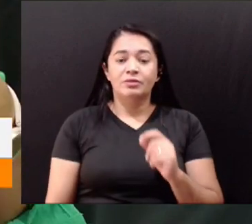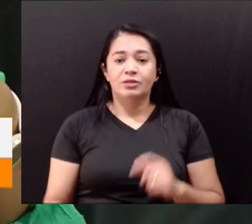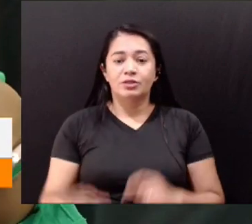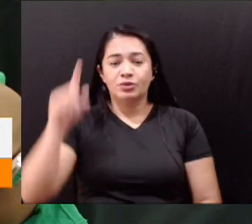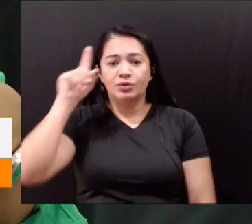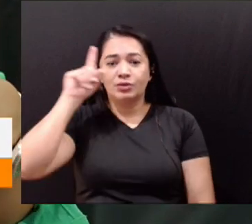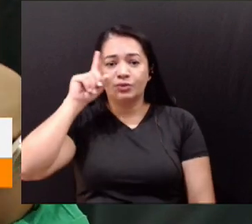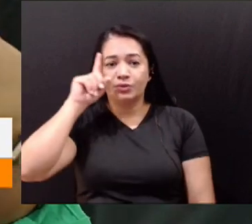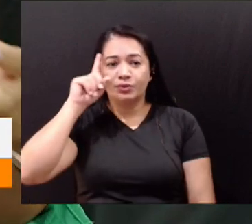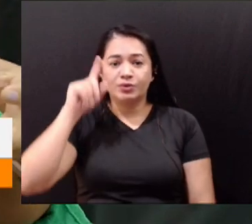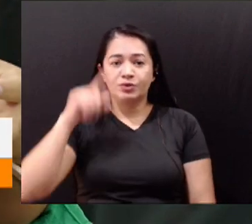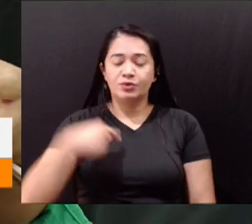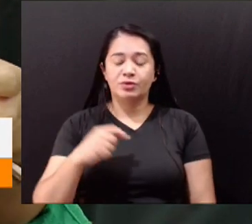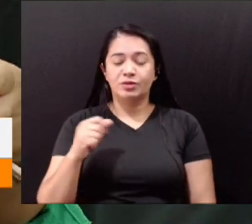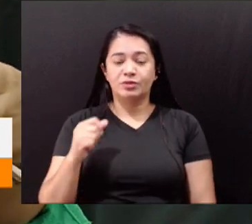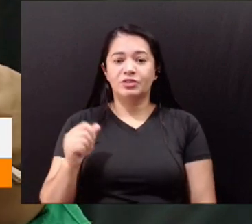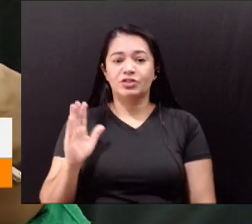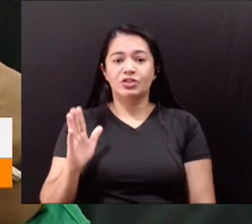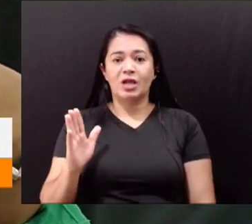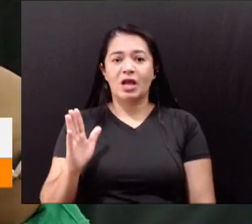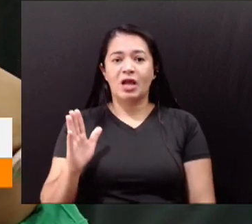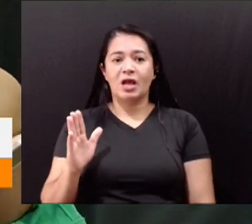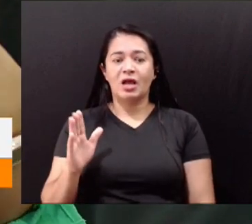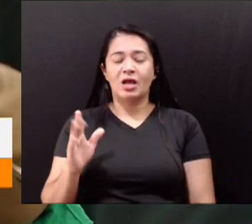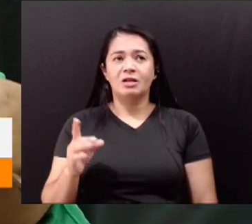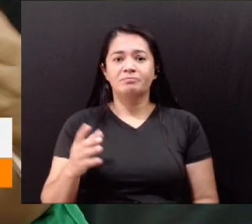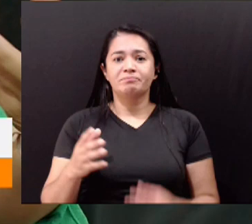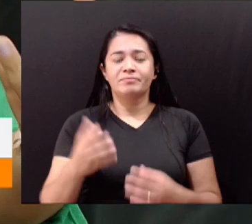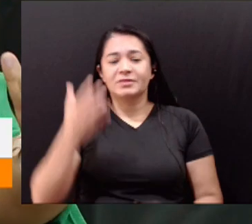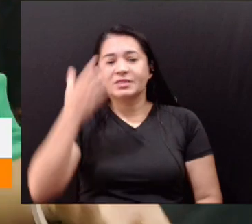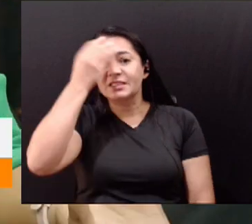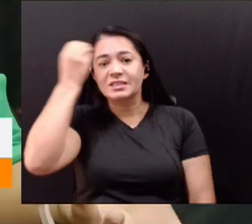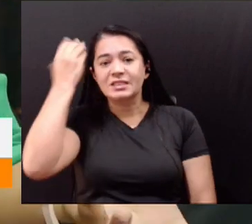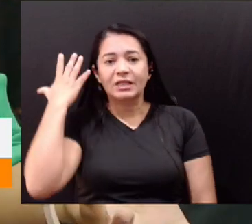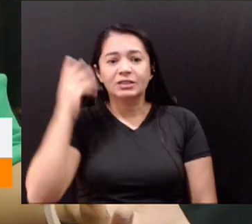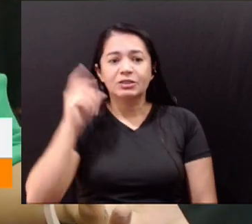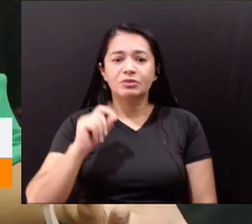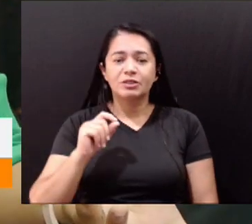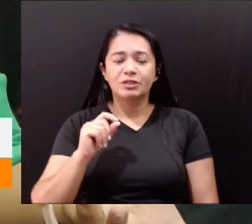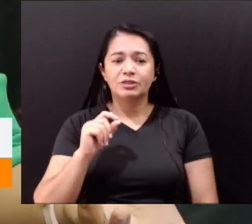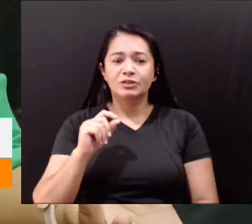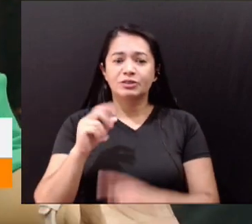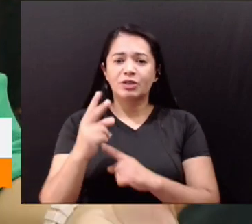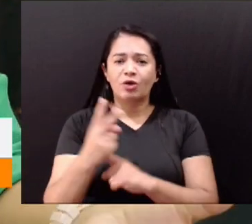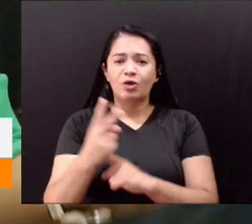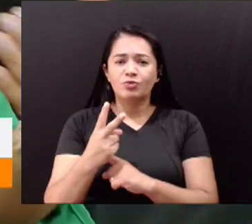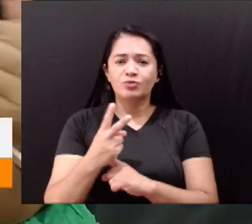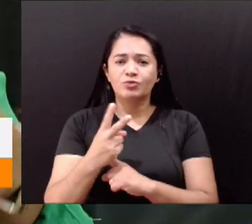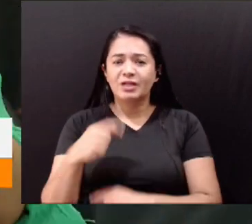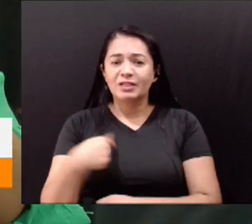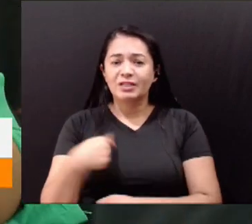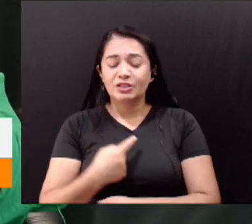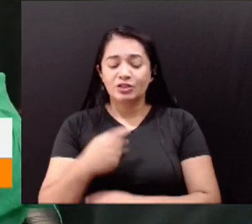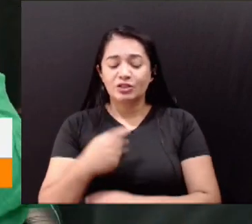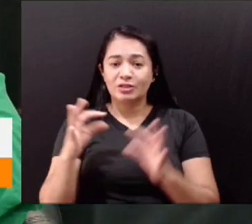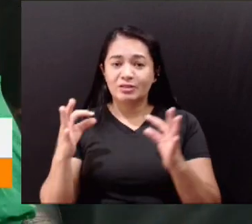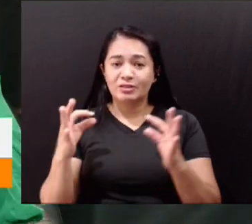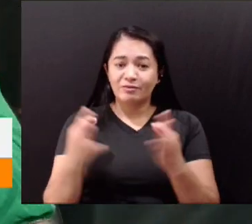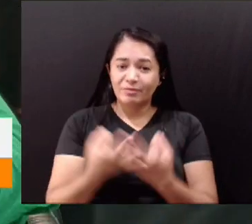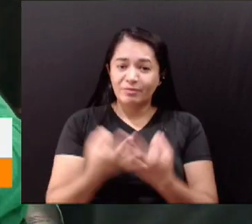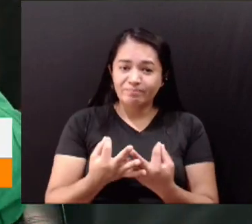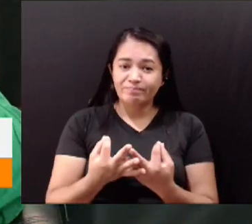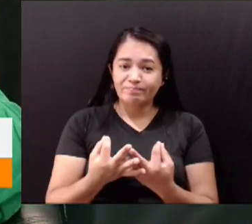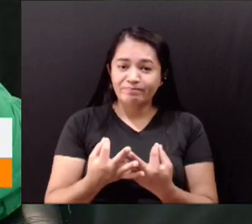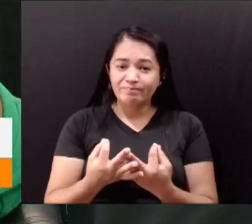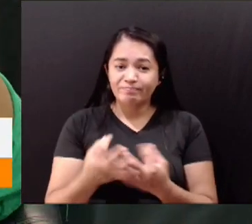automático, a gente acaba deixando de cuidar das nossas pessoas, né? Então a gente precisa se